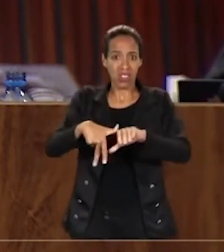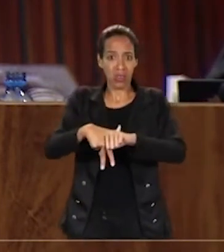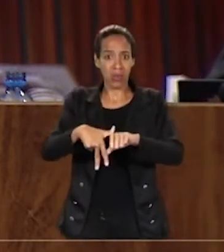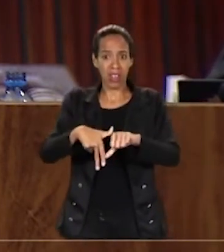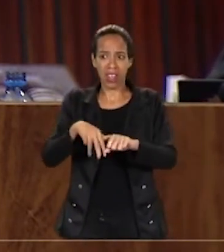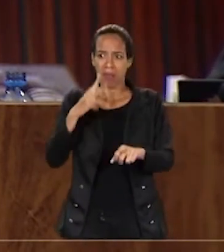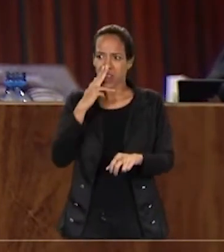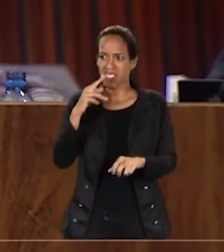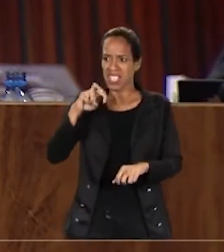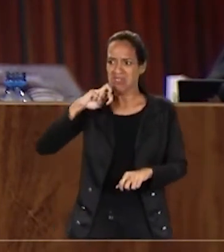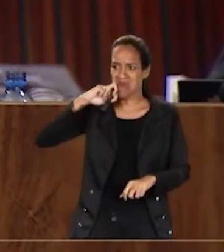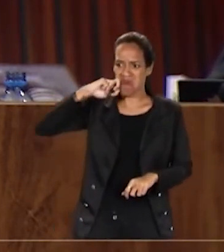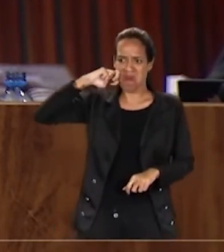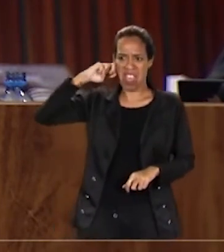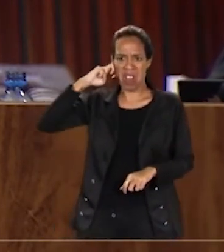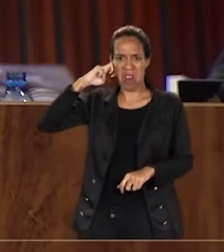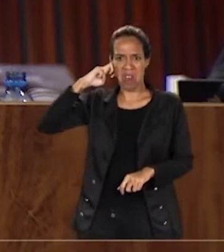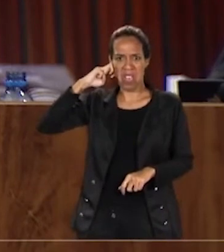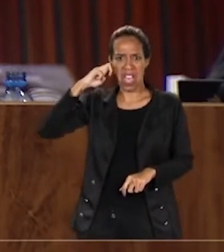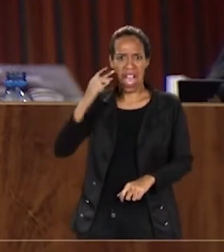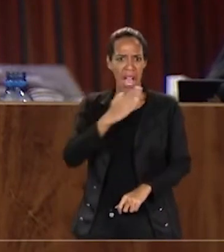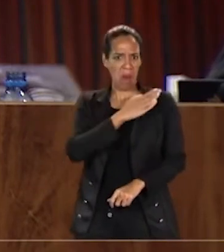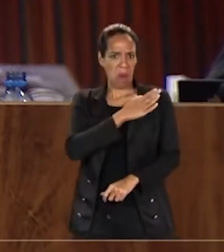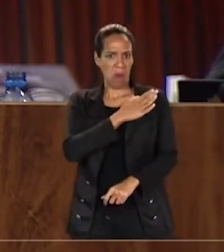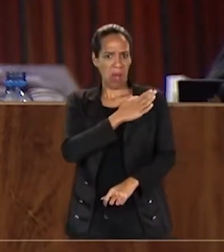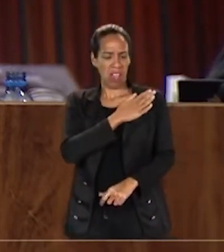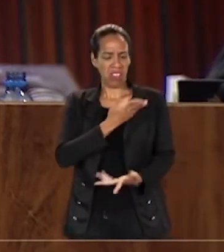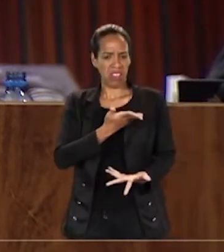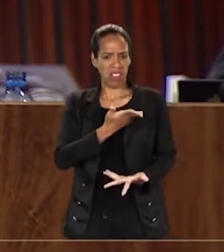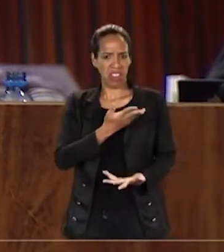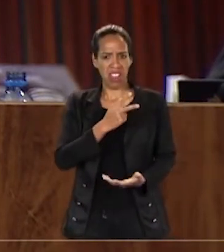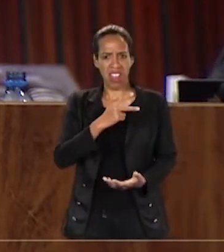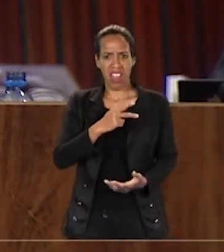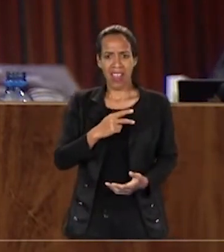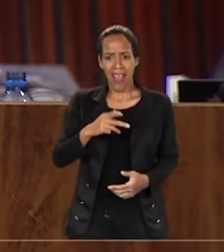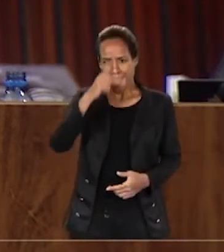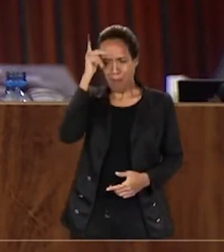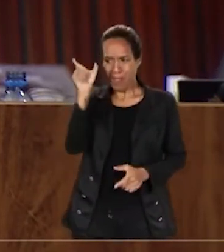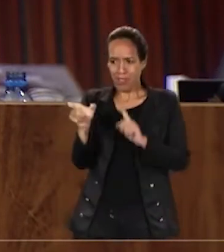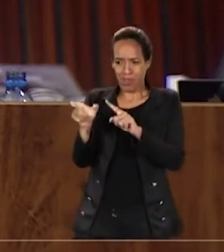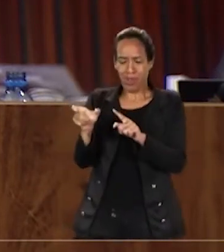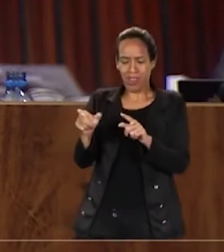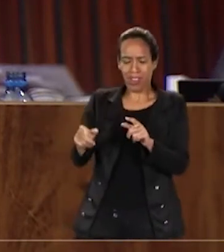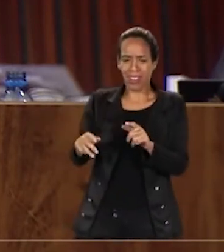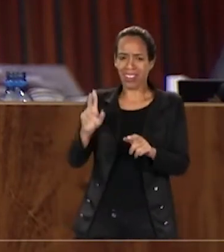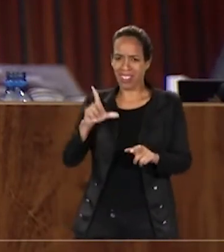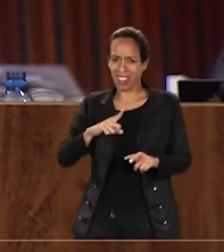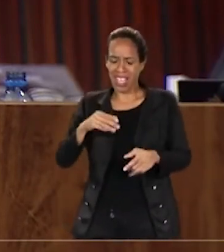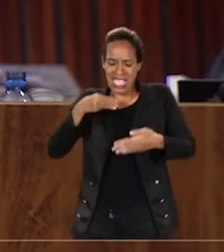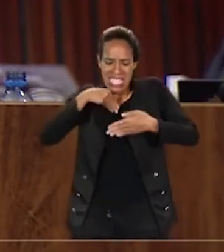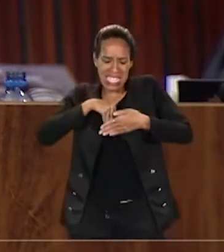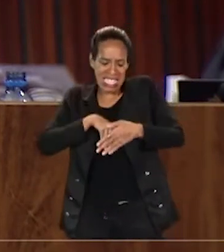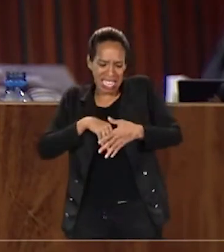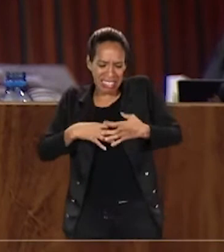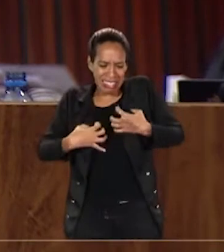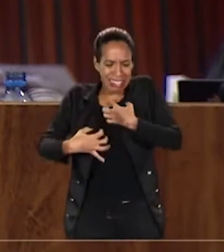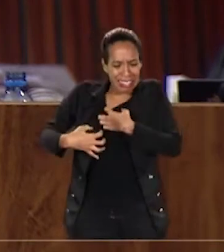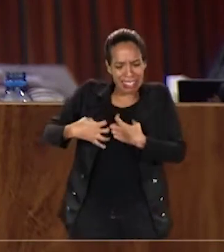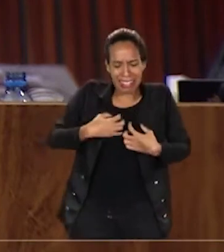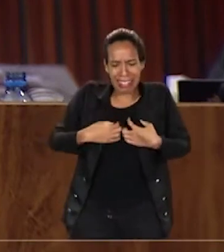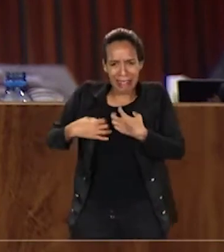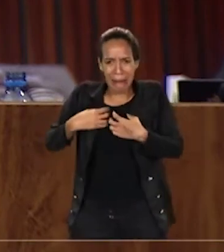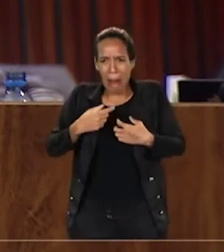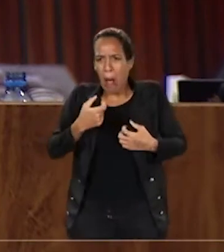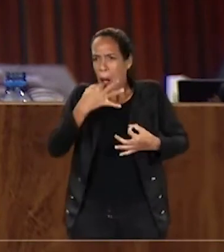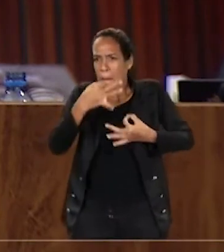constrangendo a república o agente público pode ter seus brincos arranhados pode ter suas crendices íntimas pode professar